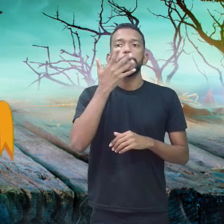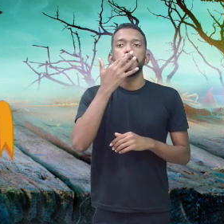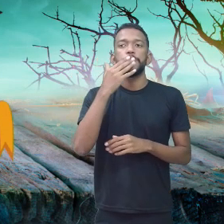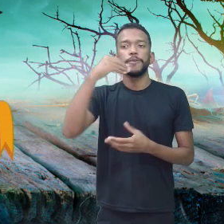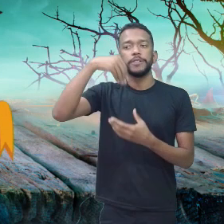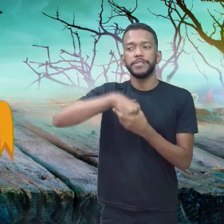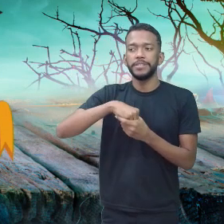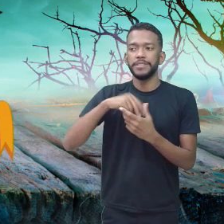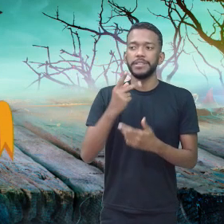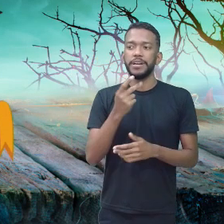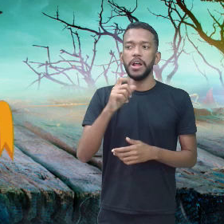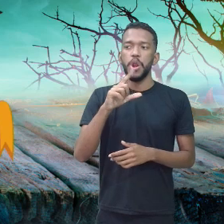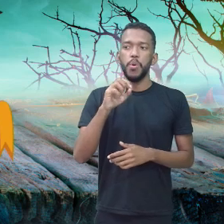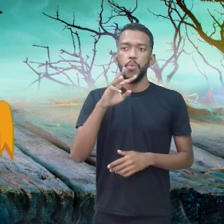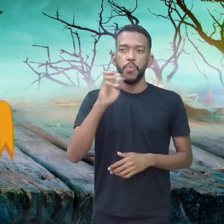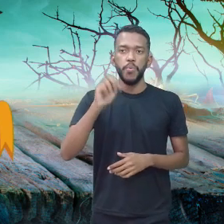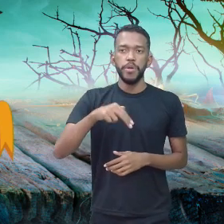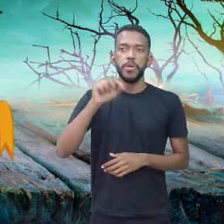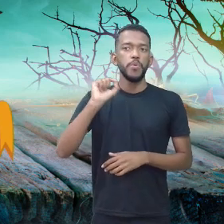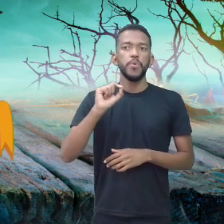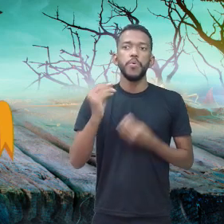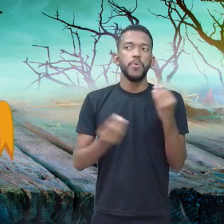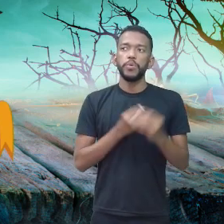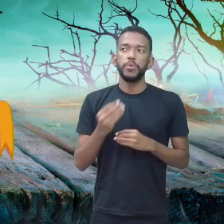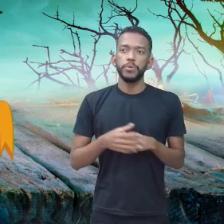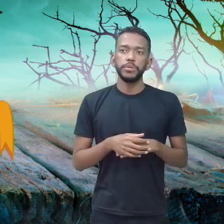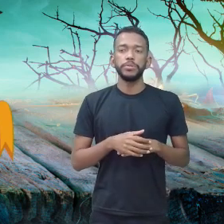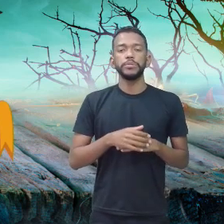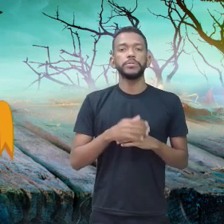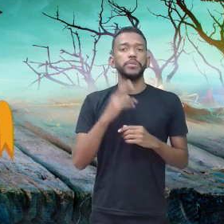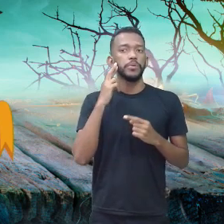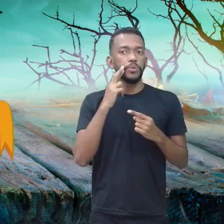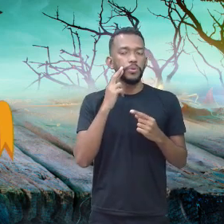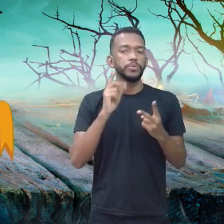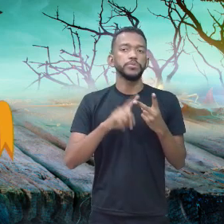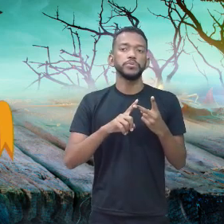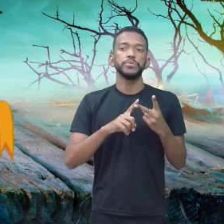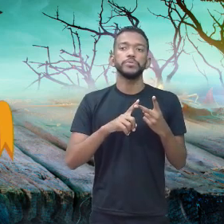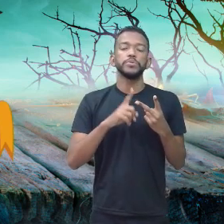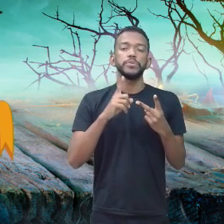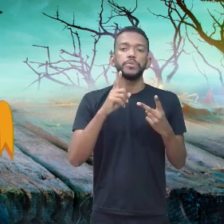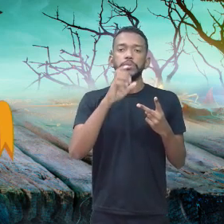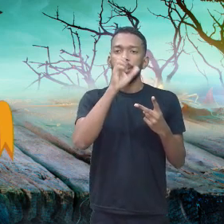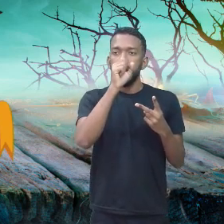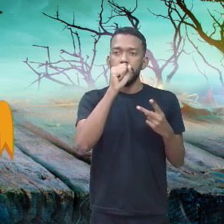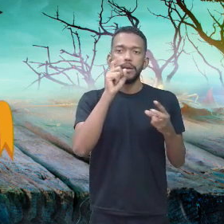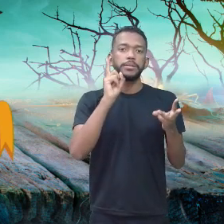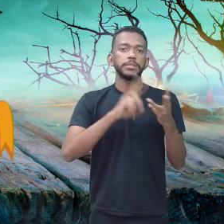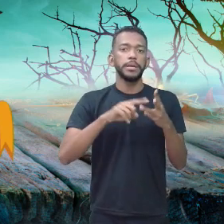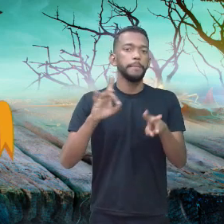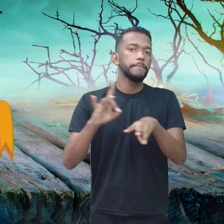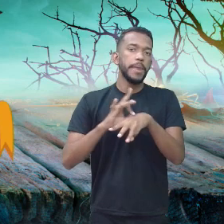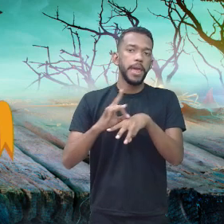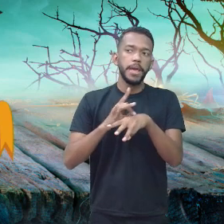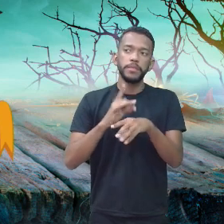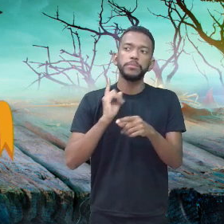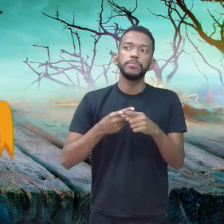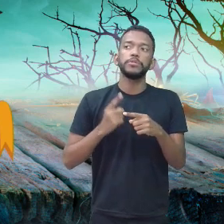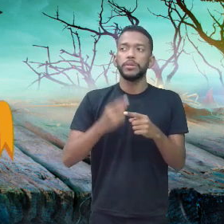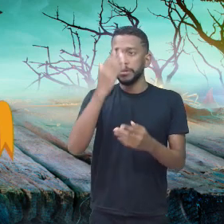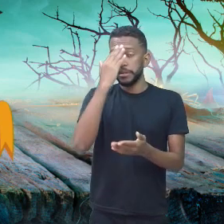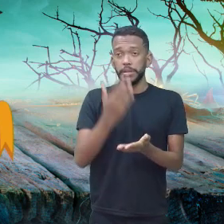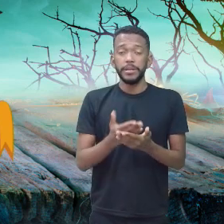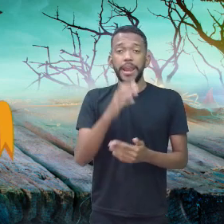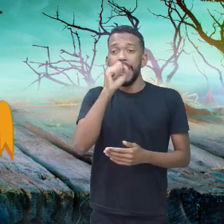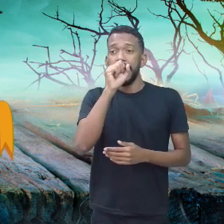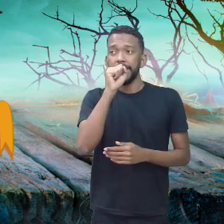Halloween são exatamente roxo, laranja e preto, porque acredita-se que o